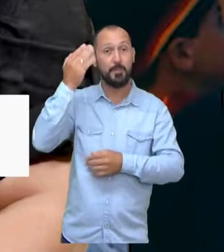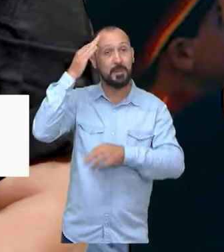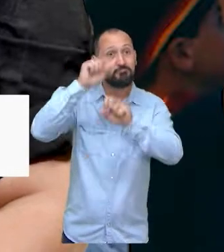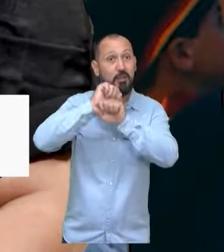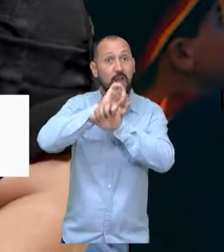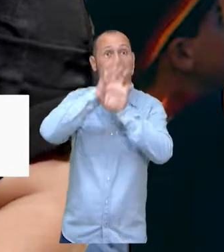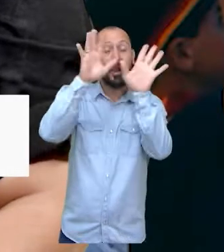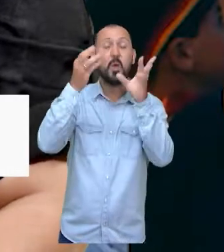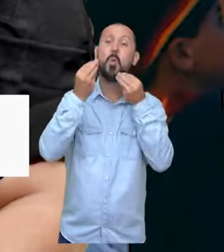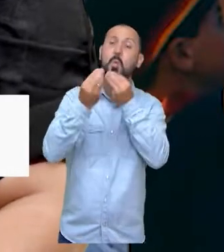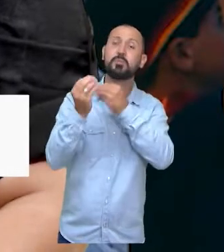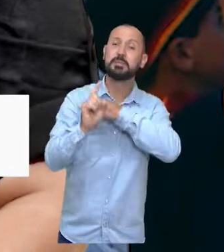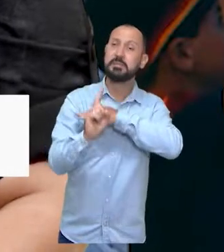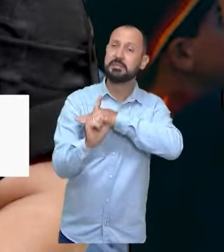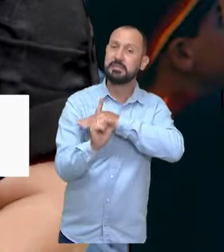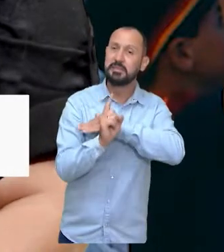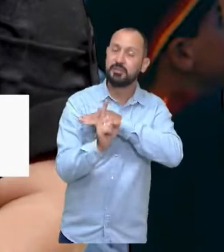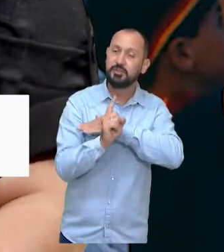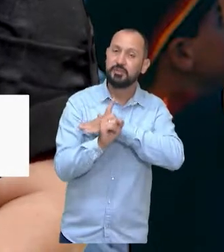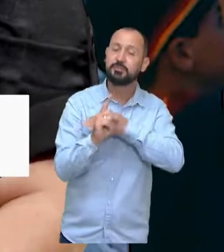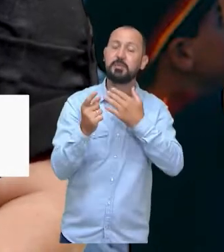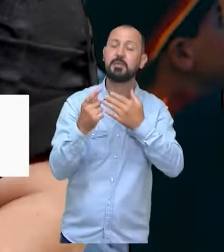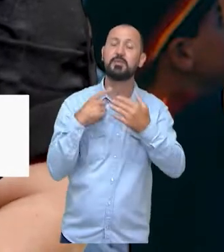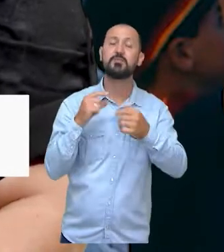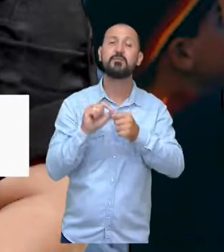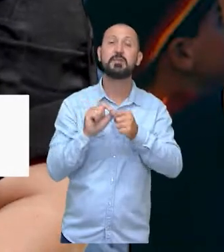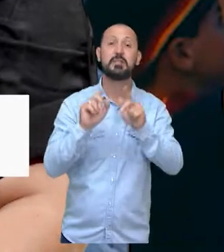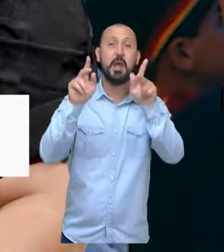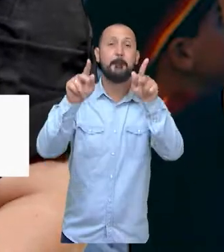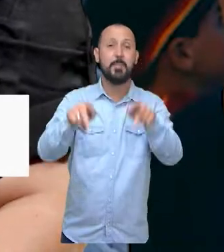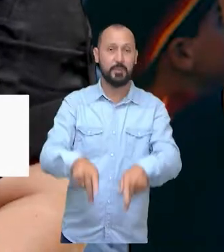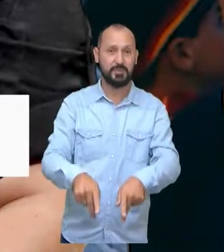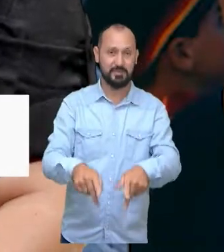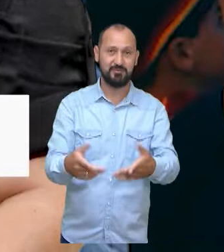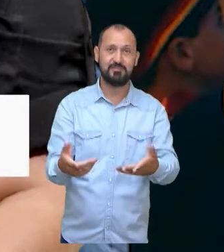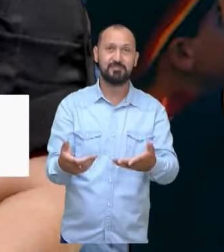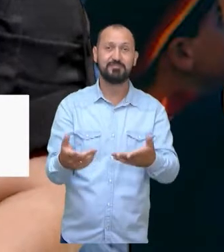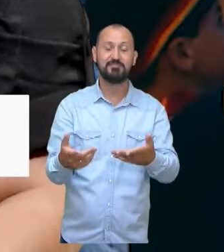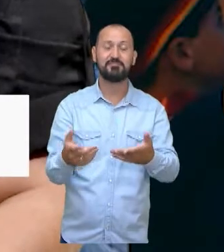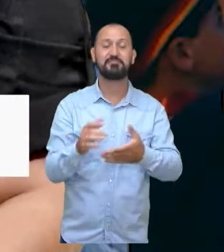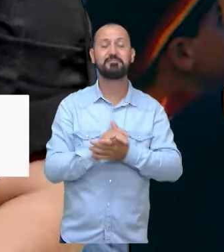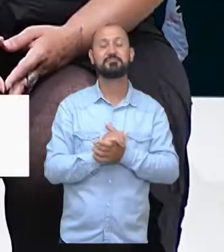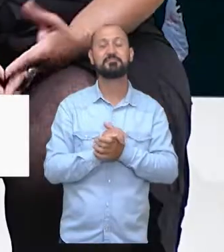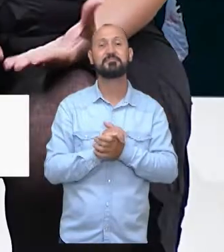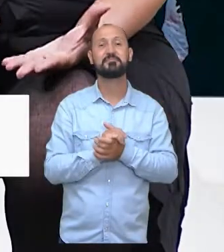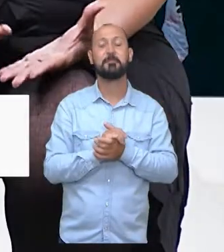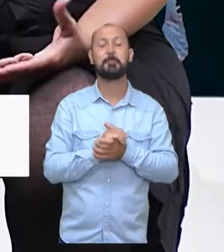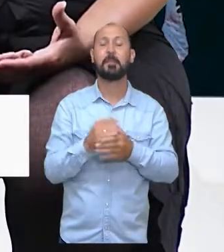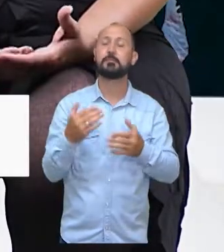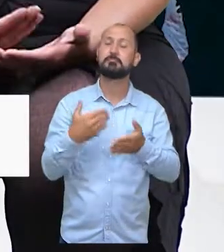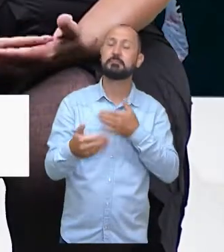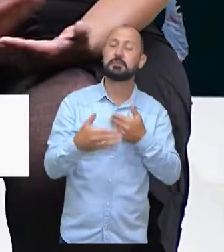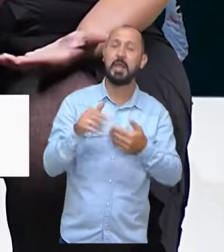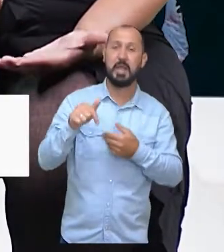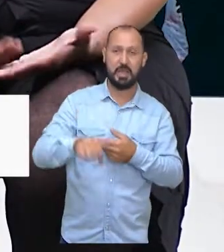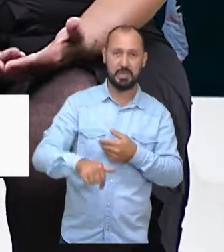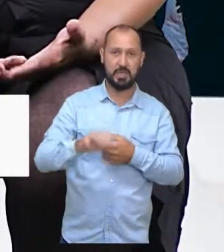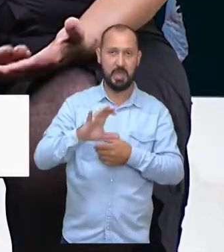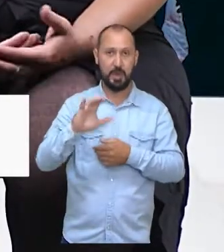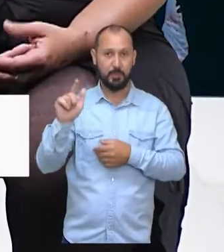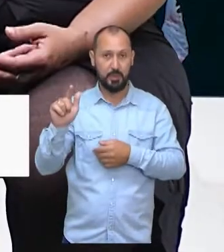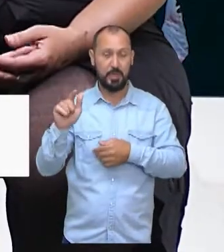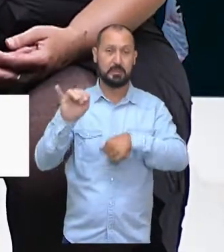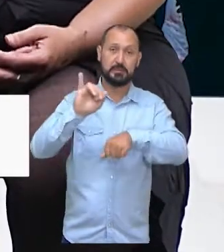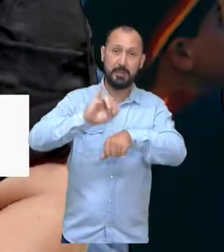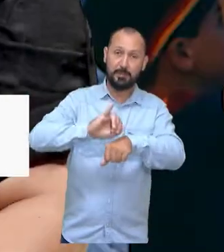como está o atendimento e os serviços que estão sendo prestados à população LGBT, tanto na nossa capital